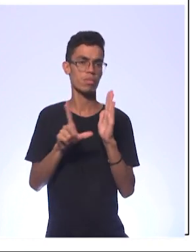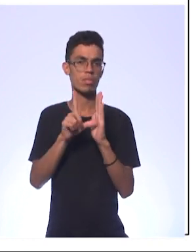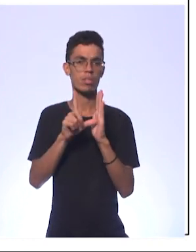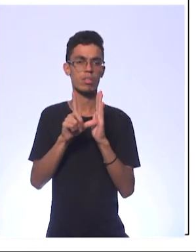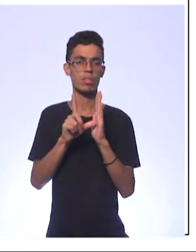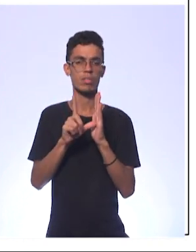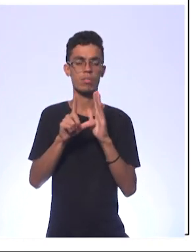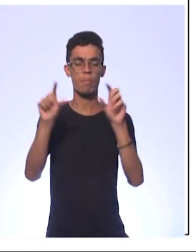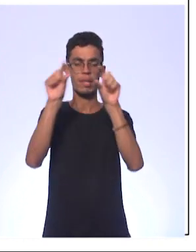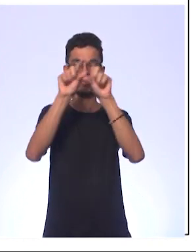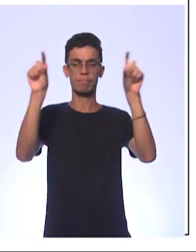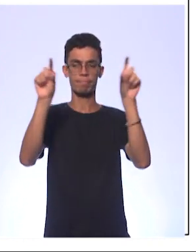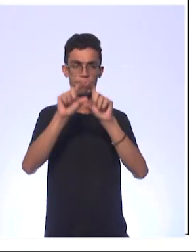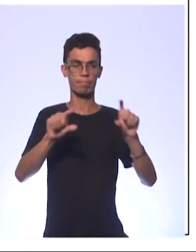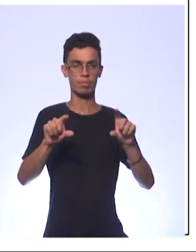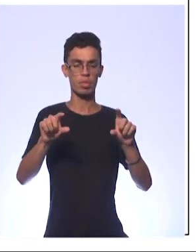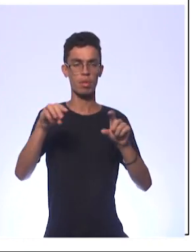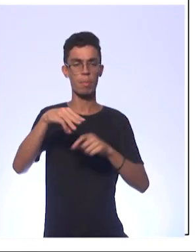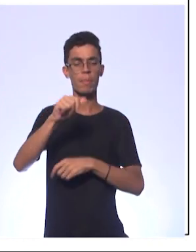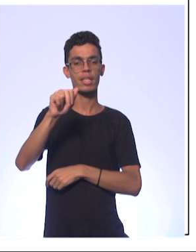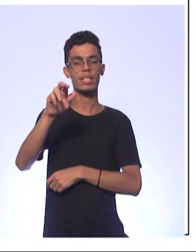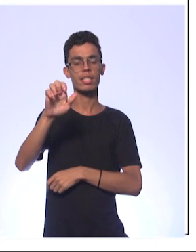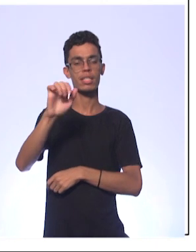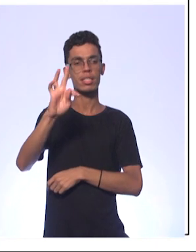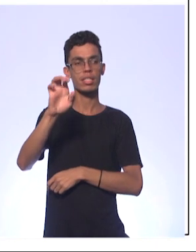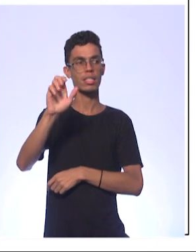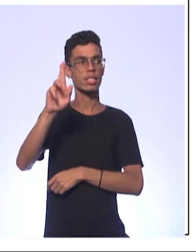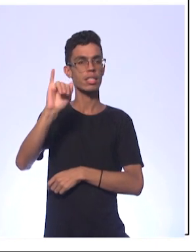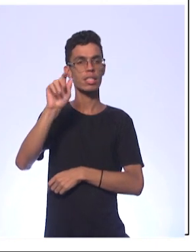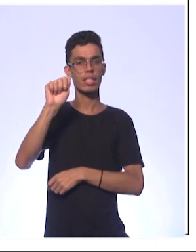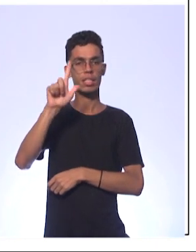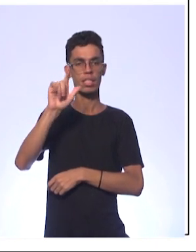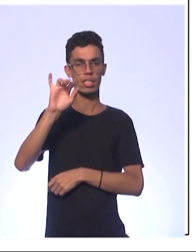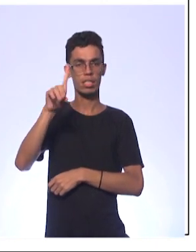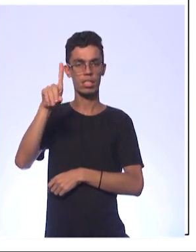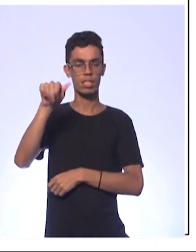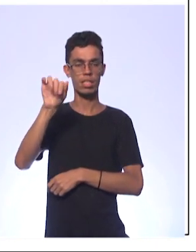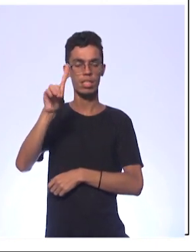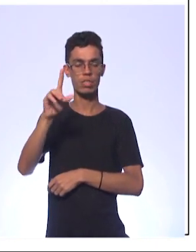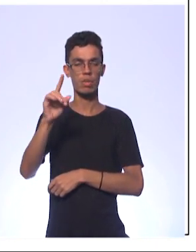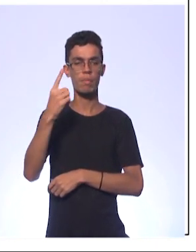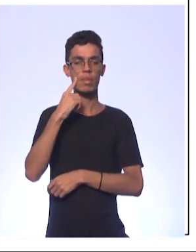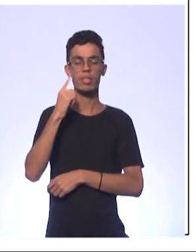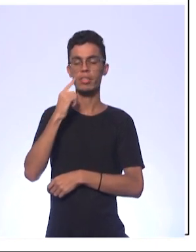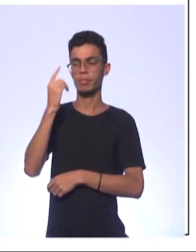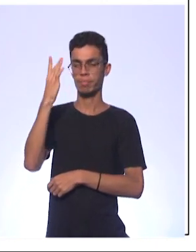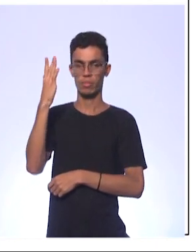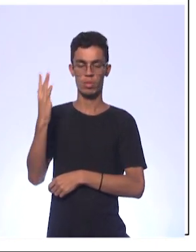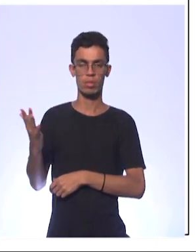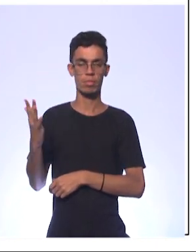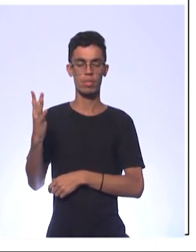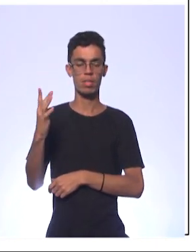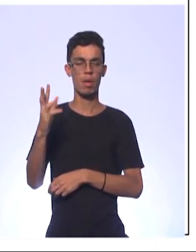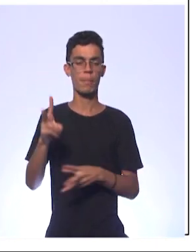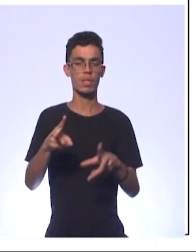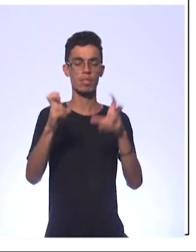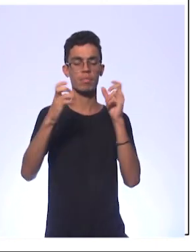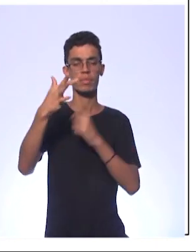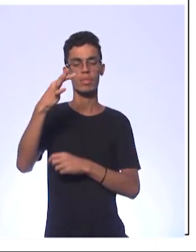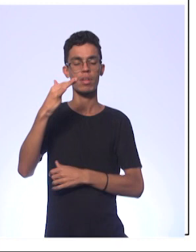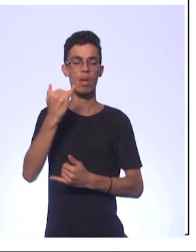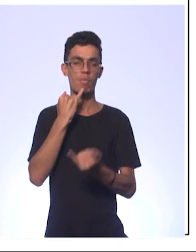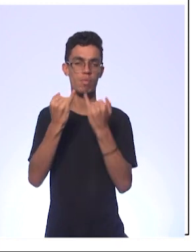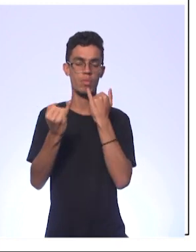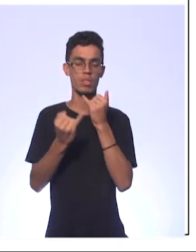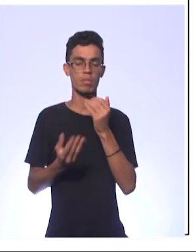nas linhas, na materialidade, está evidente no texto. Então, vejamos, a evidência, no caso, é o quê? Localizar a informação